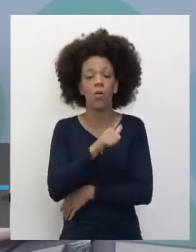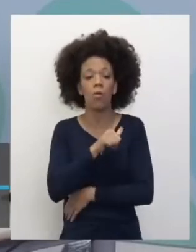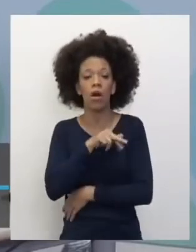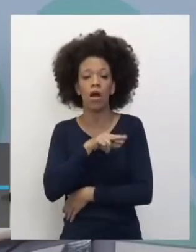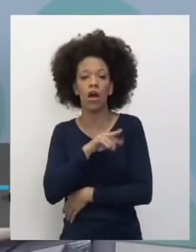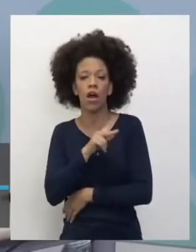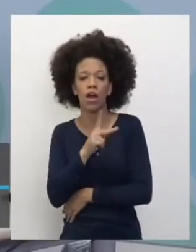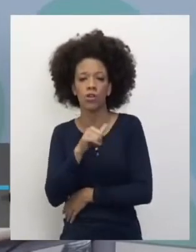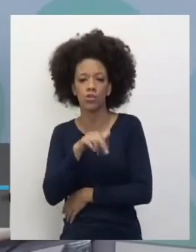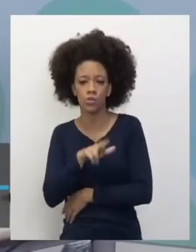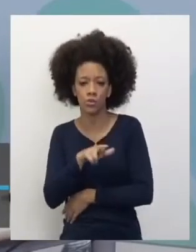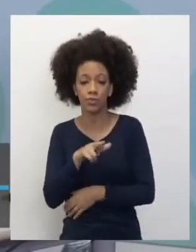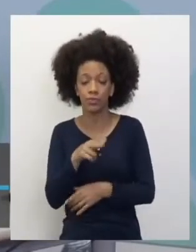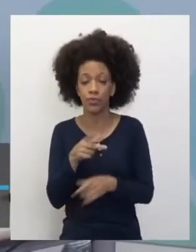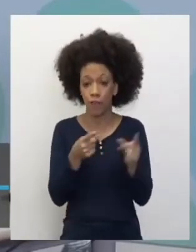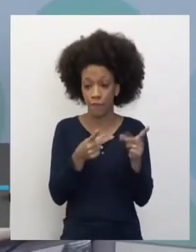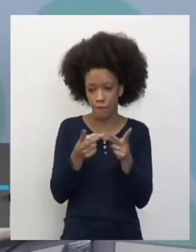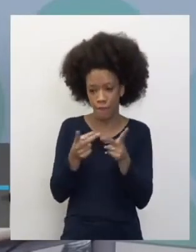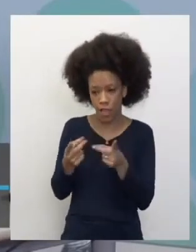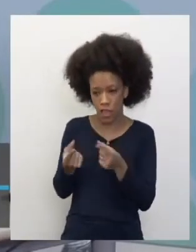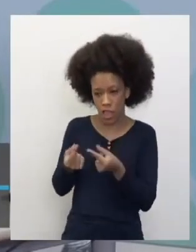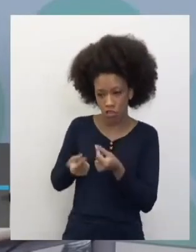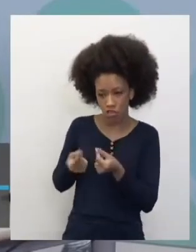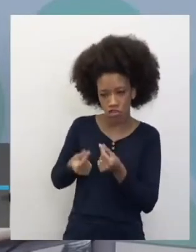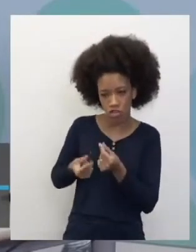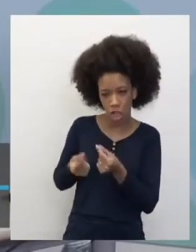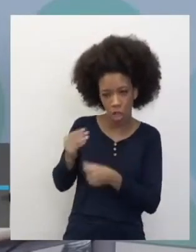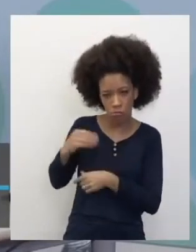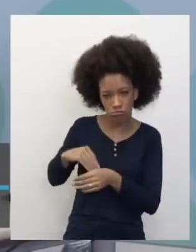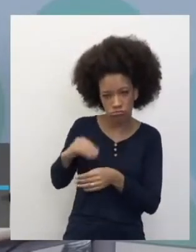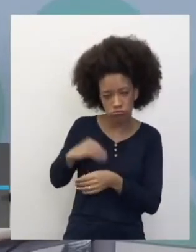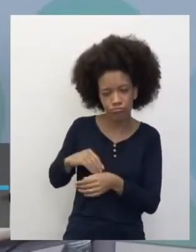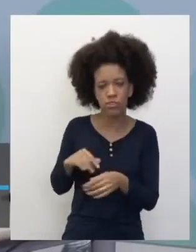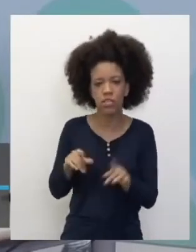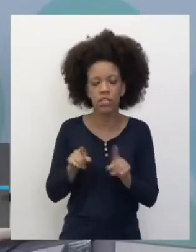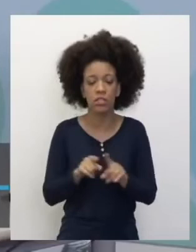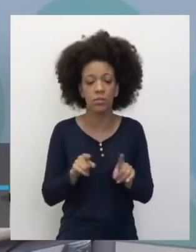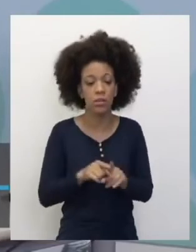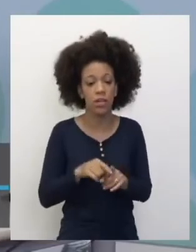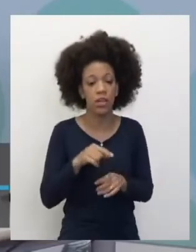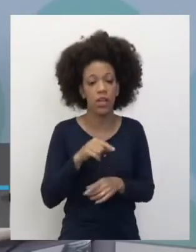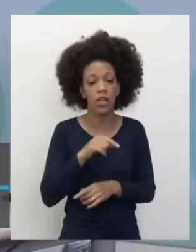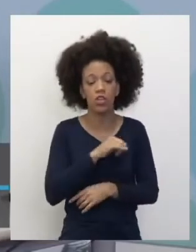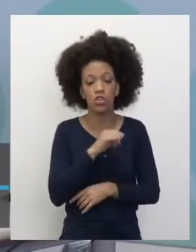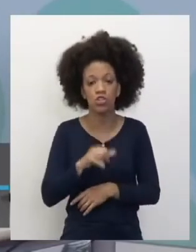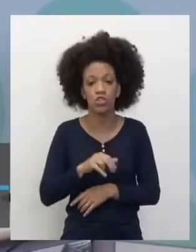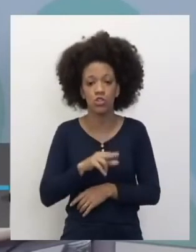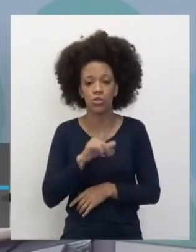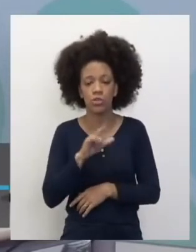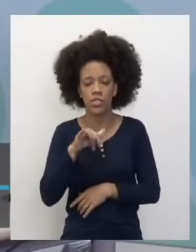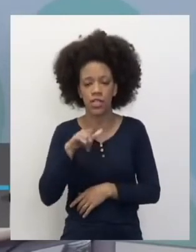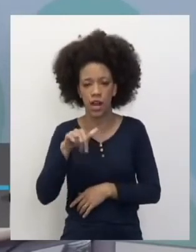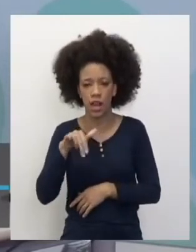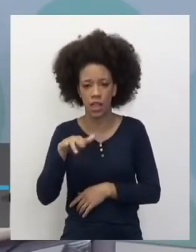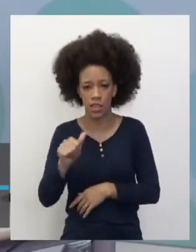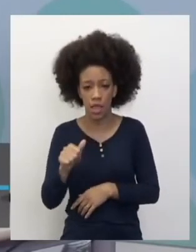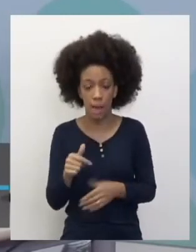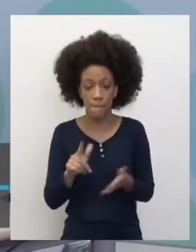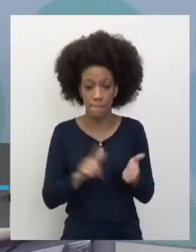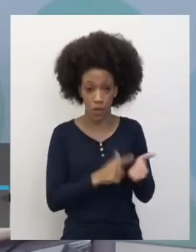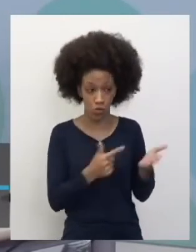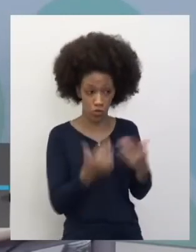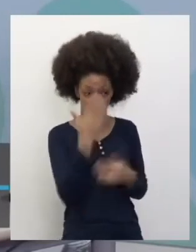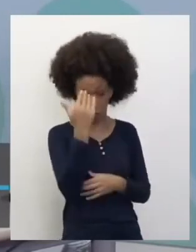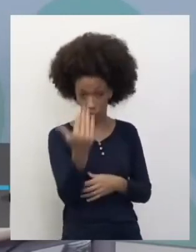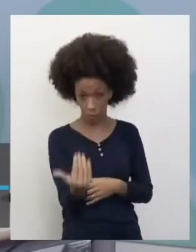Rafael colocou ganhar dinheiro. A Maria Eduarda da Pro Gilcileia colocou para o jornal ganhar